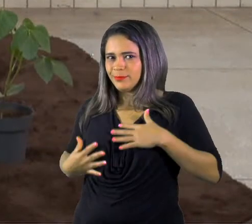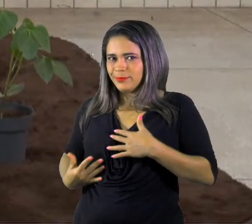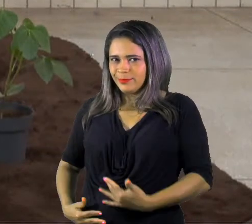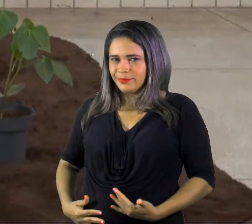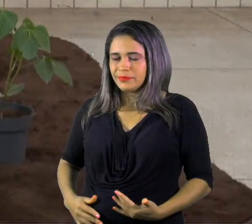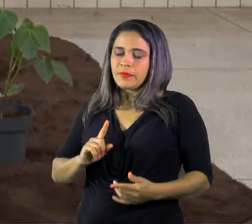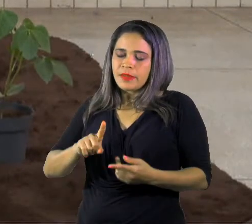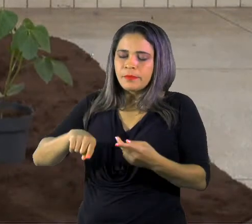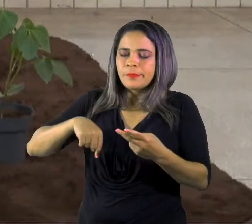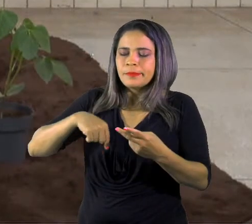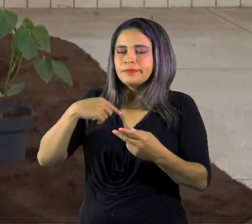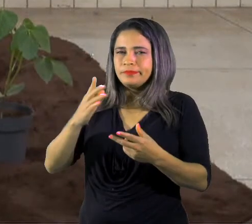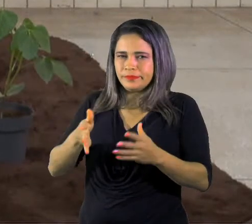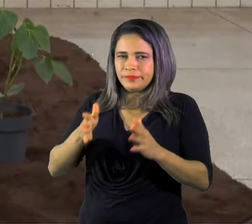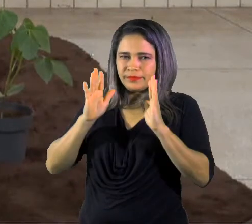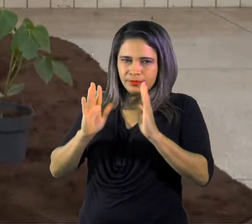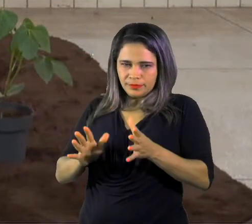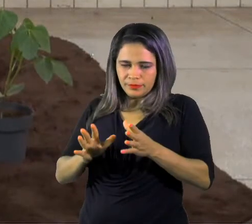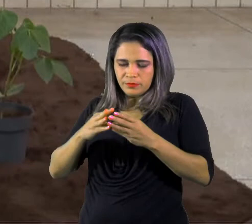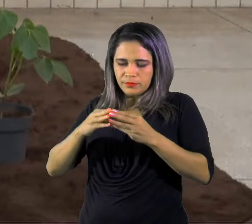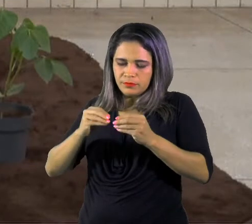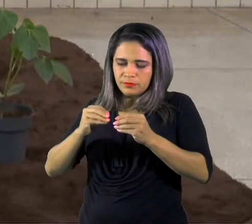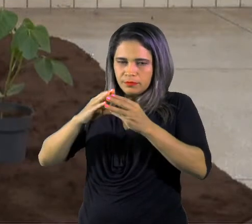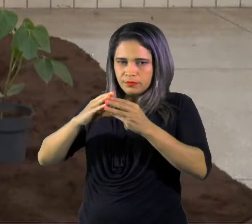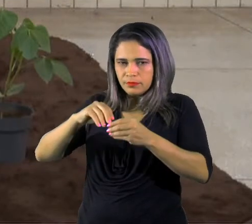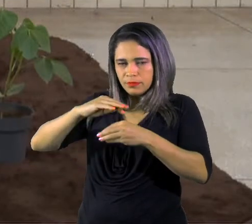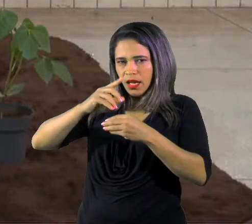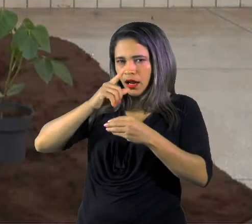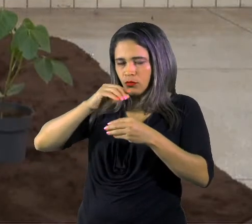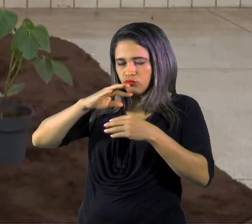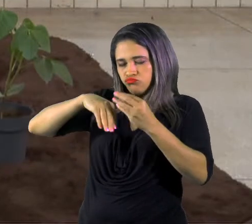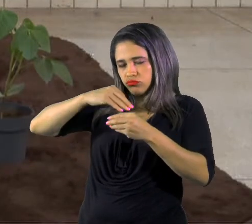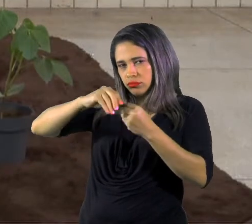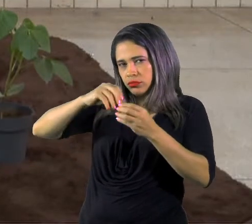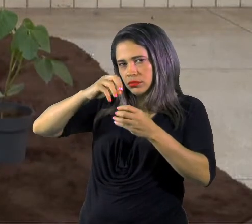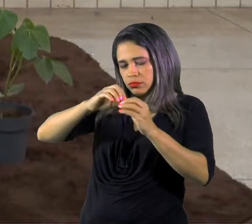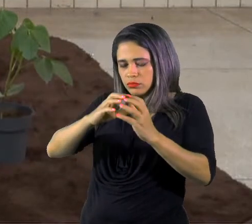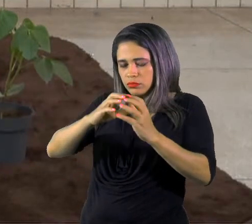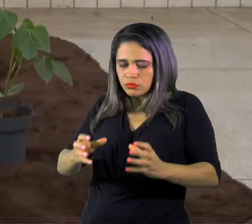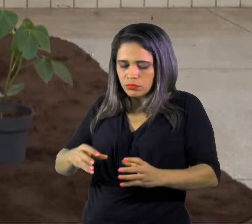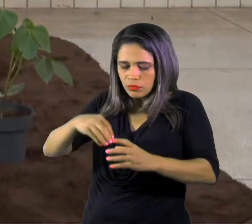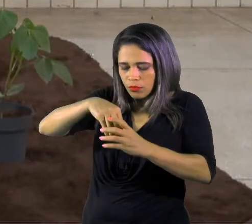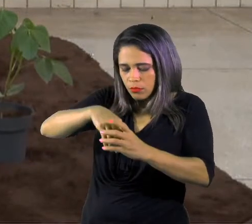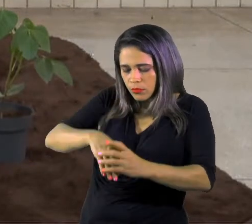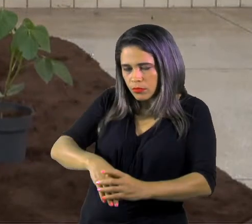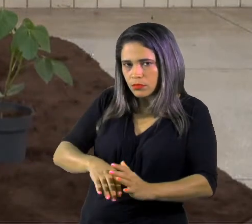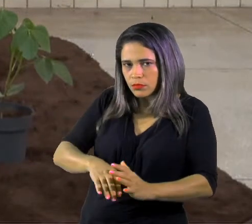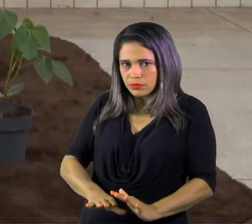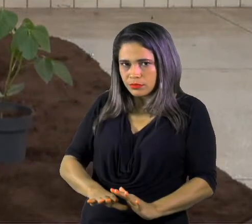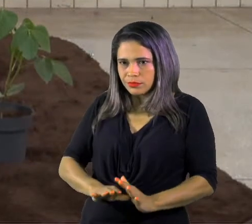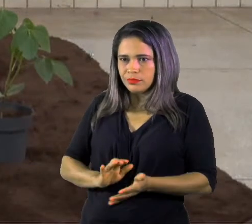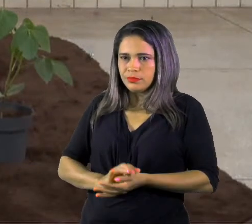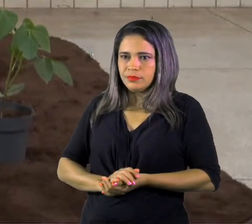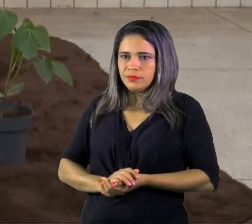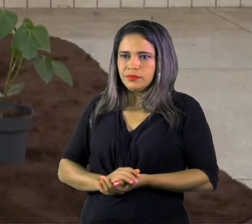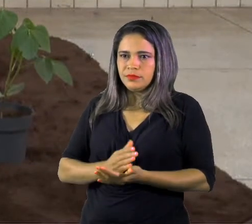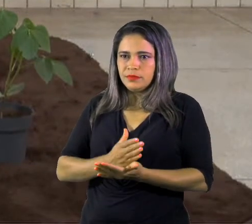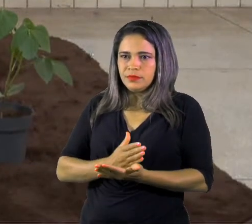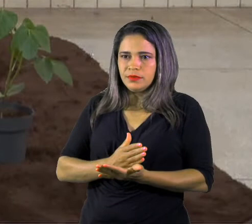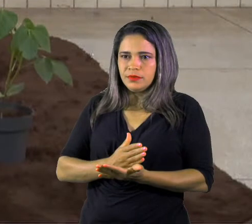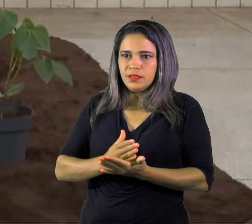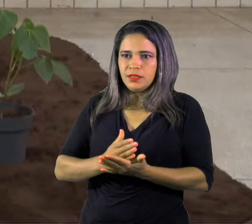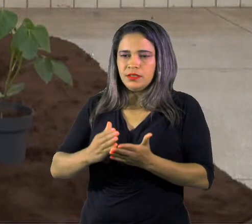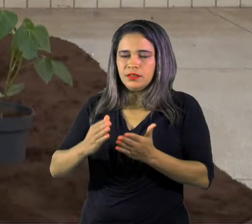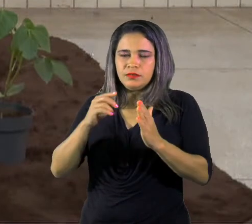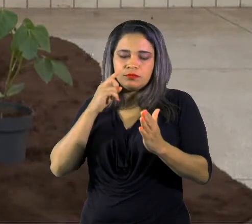disso, que a gente colocar a sementinha no algodão, umedecer, colocar no recipiente, a gente vai começar o nosso registro